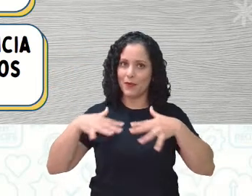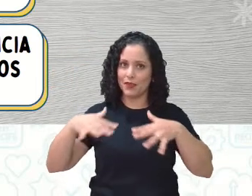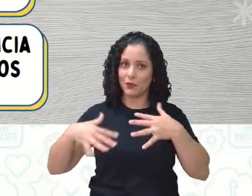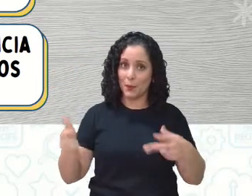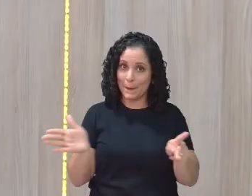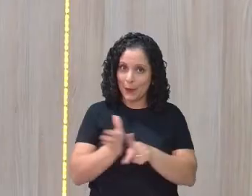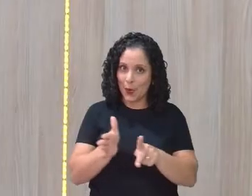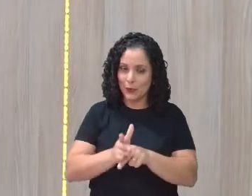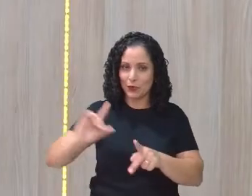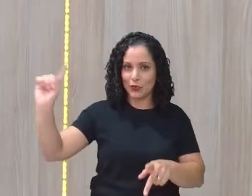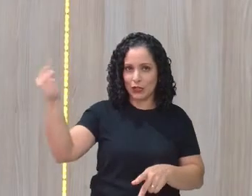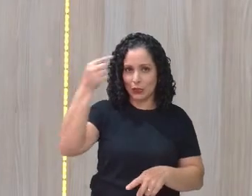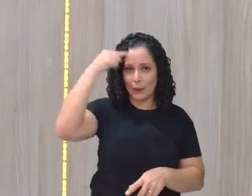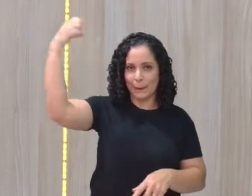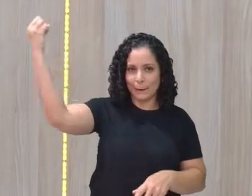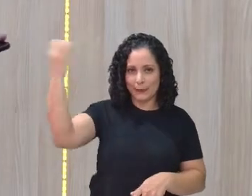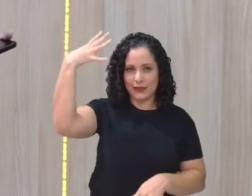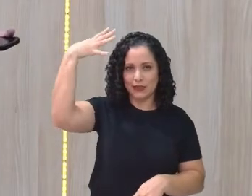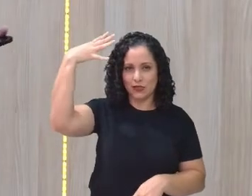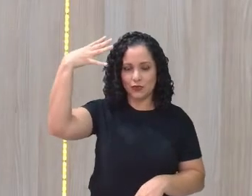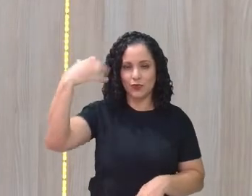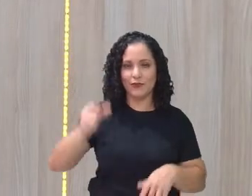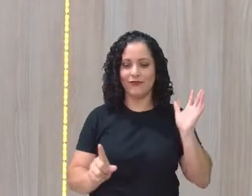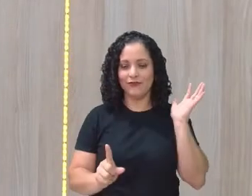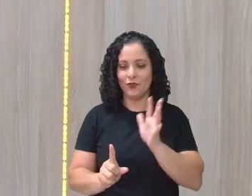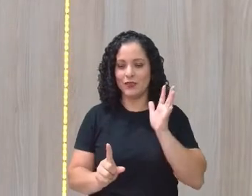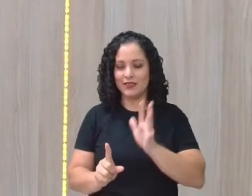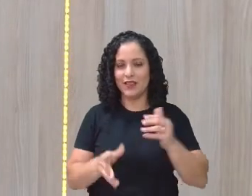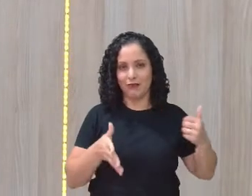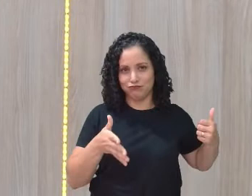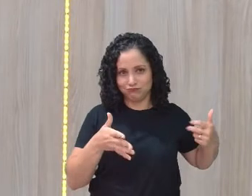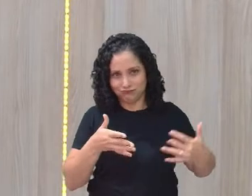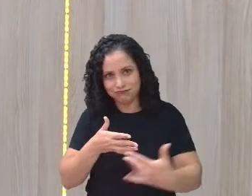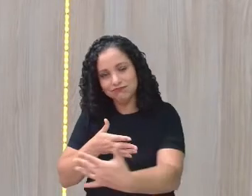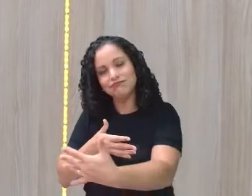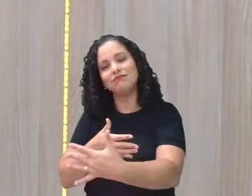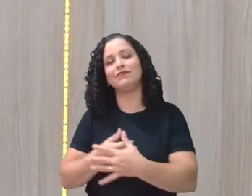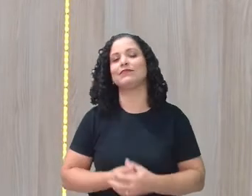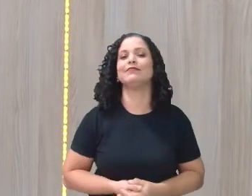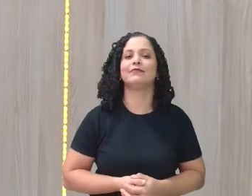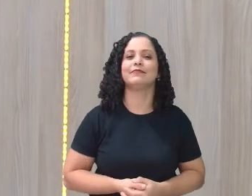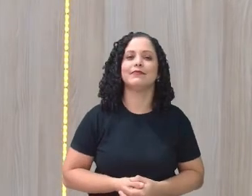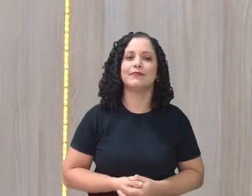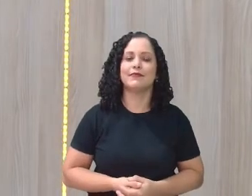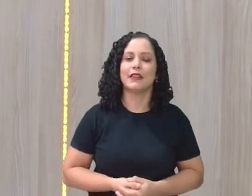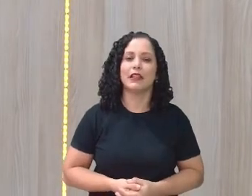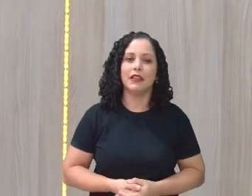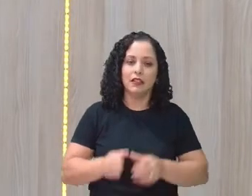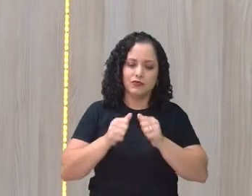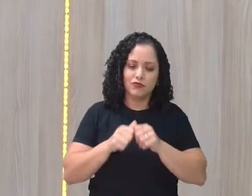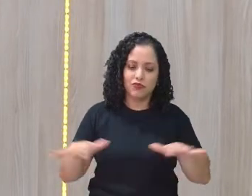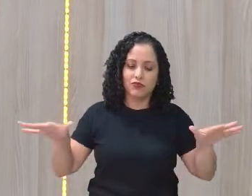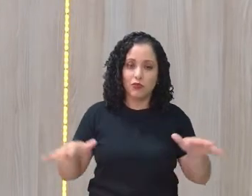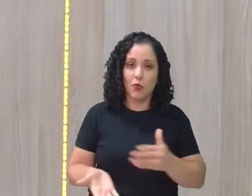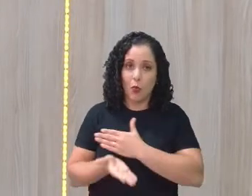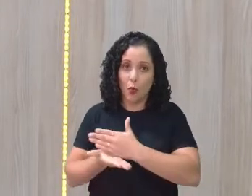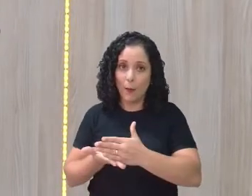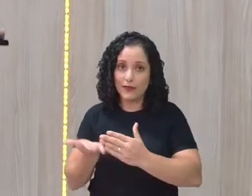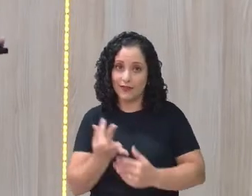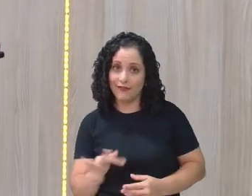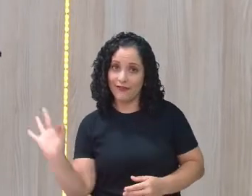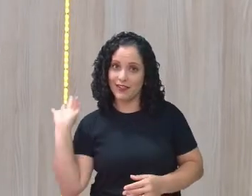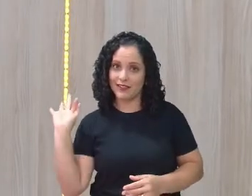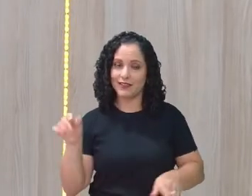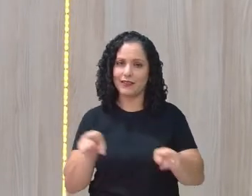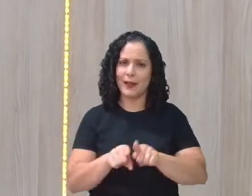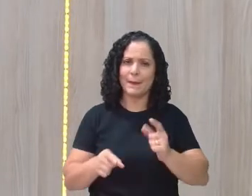iluminismo teve ao longo da história, né? Isso, e sua forte expressão foi na França, Na